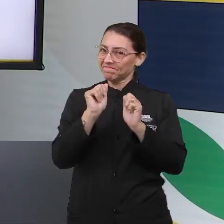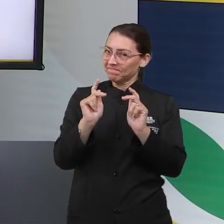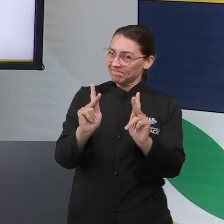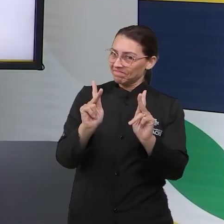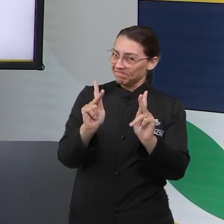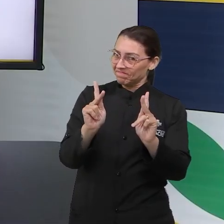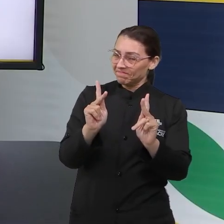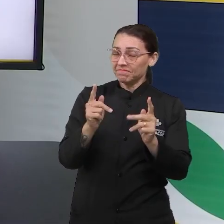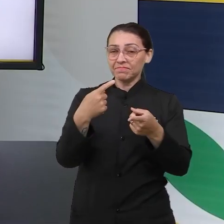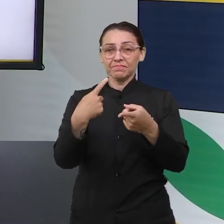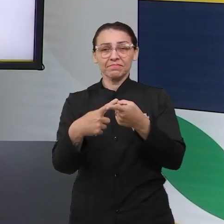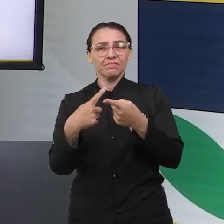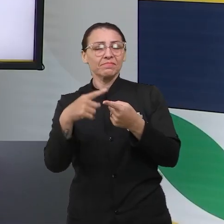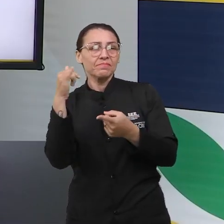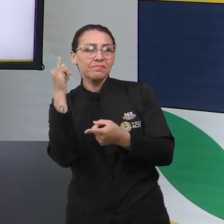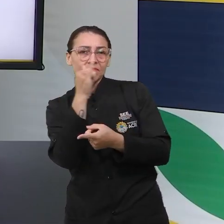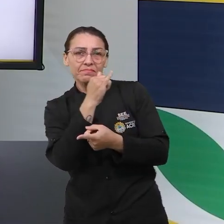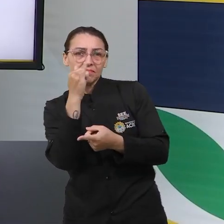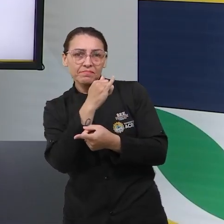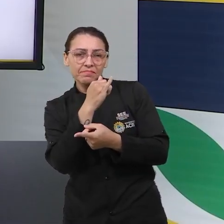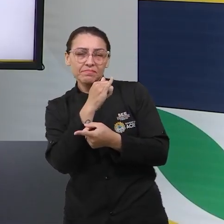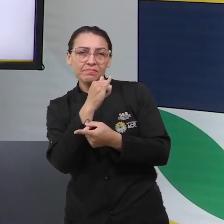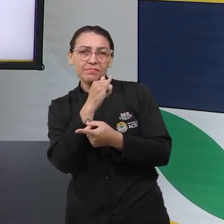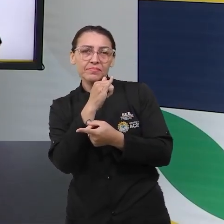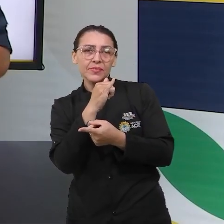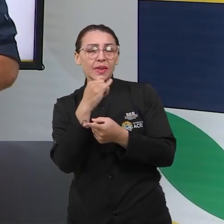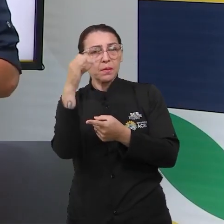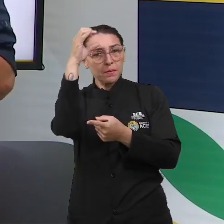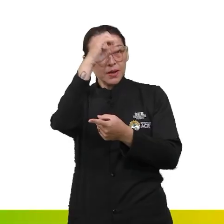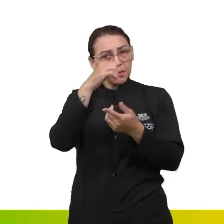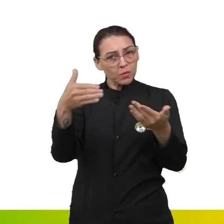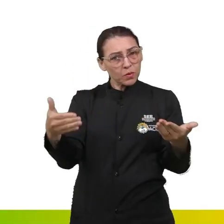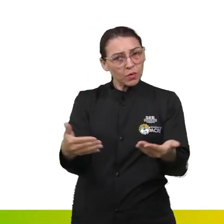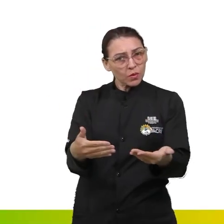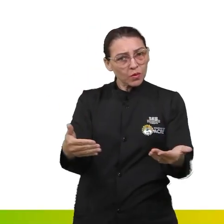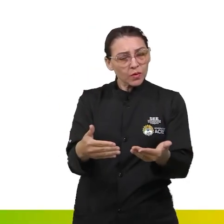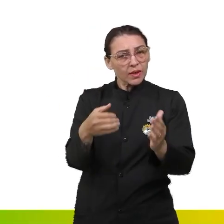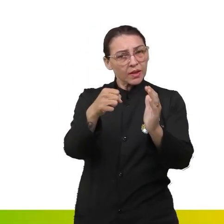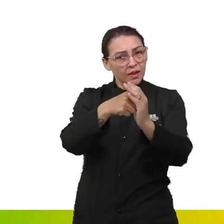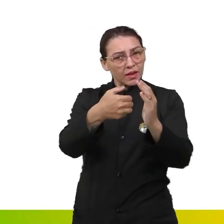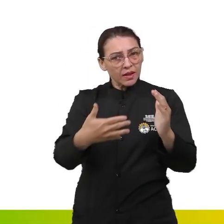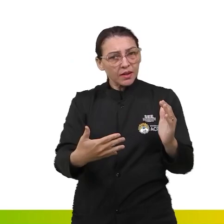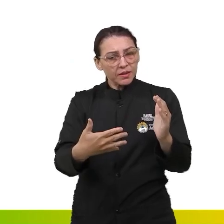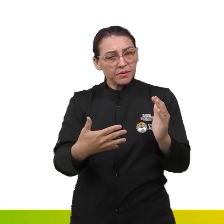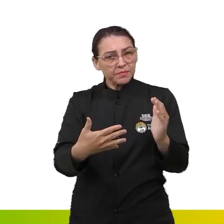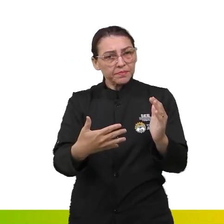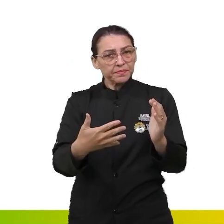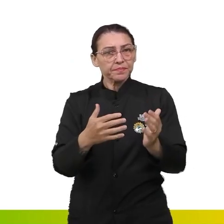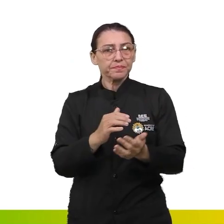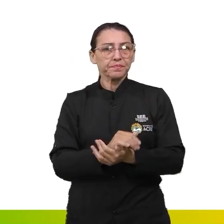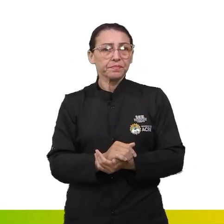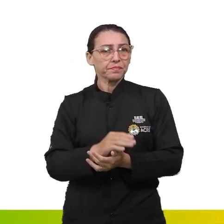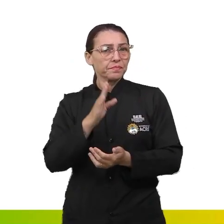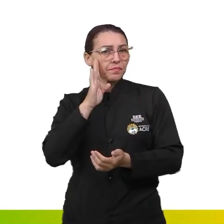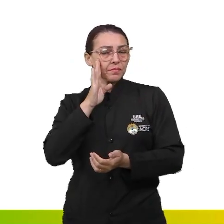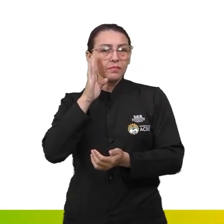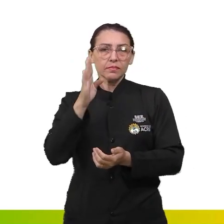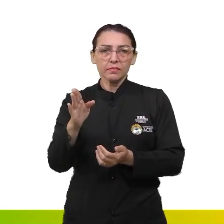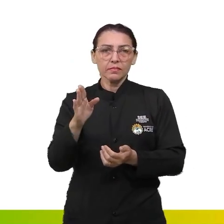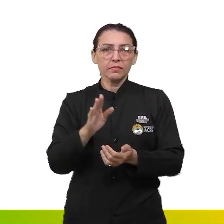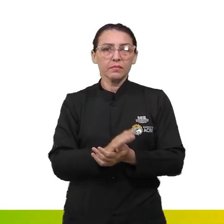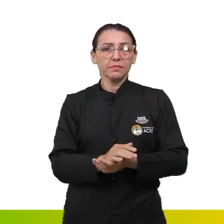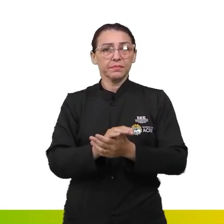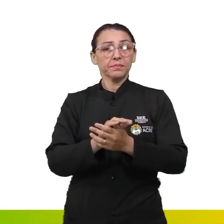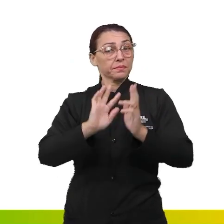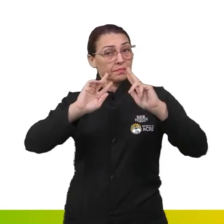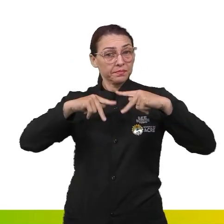bem. Por que a Itália? Por todas aquelas situações que aprendemos hoje. Características. Principais características: